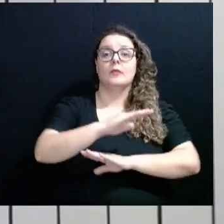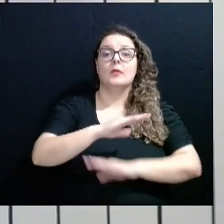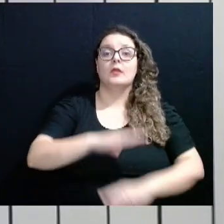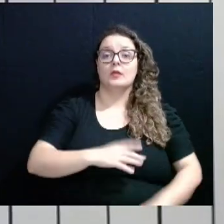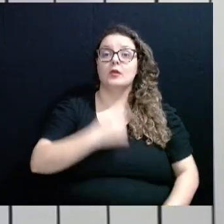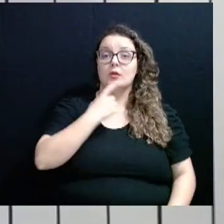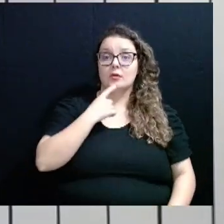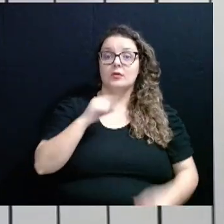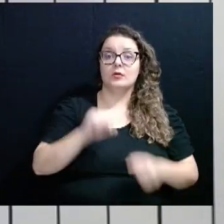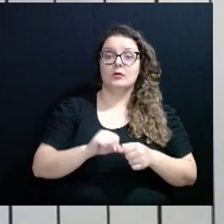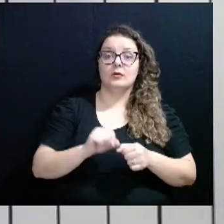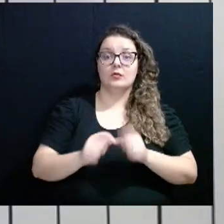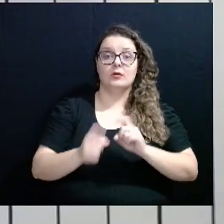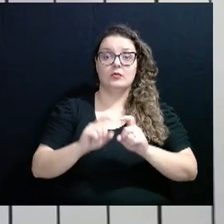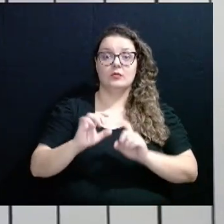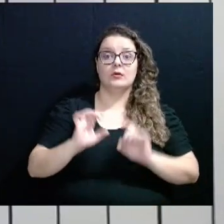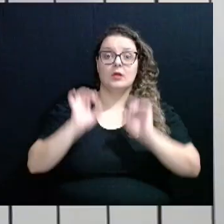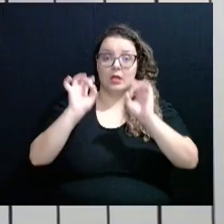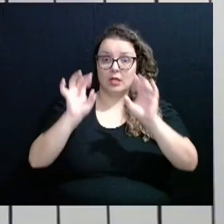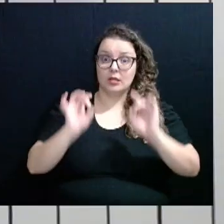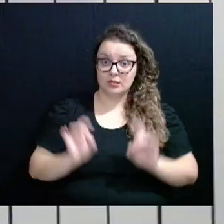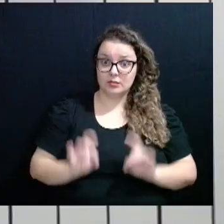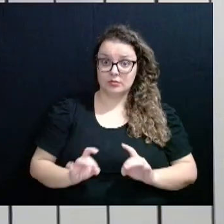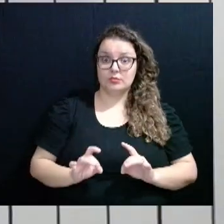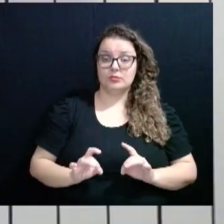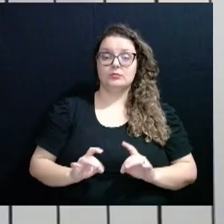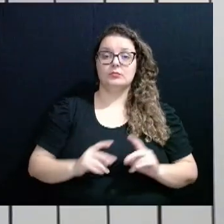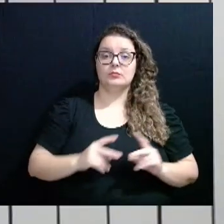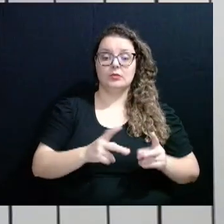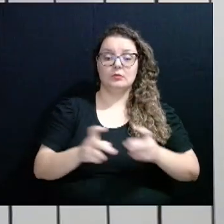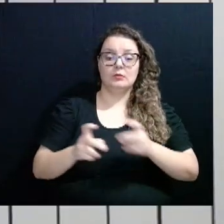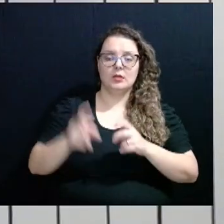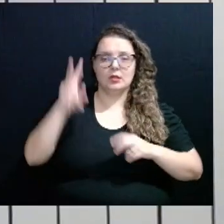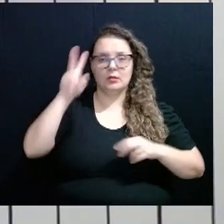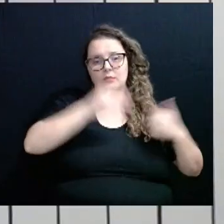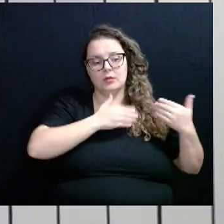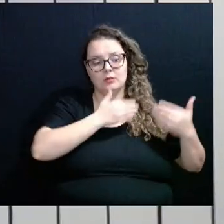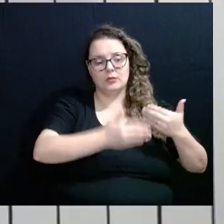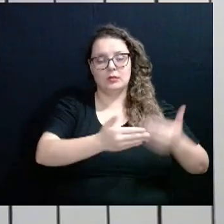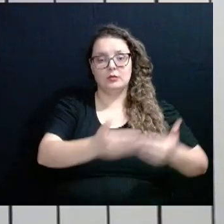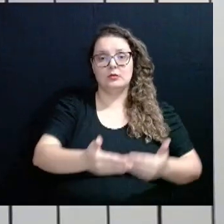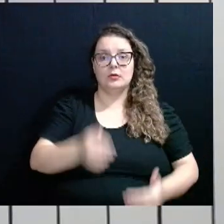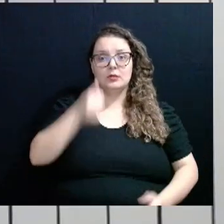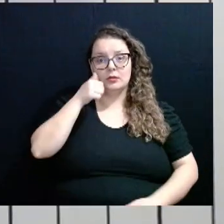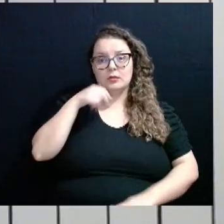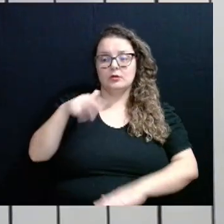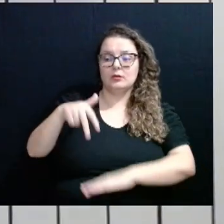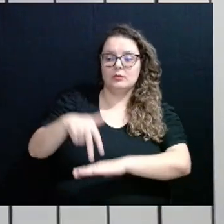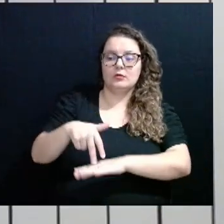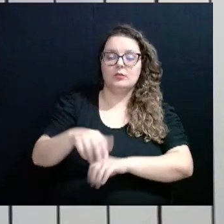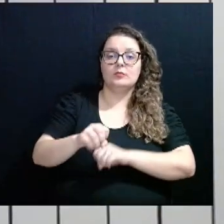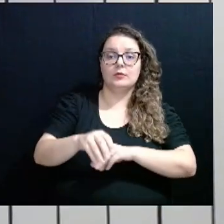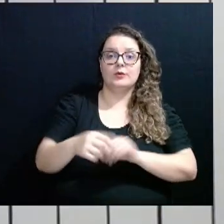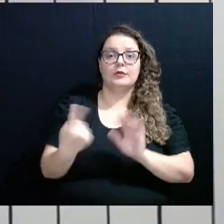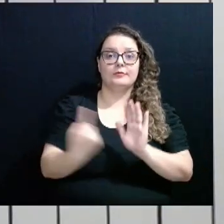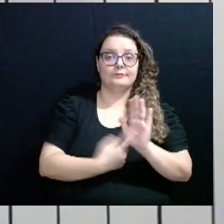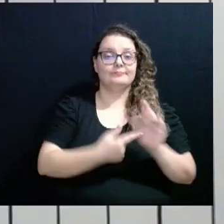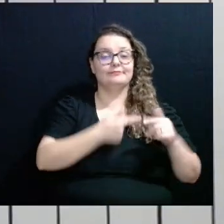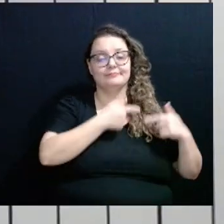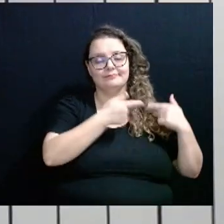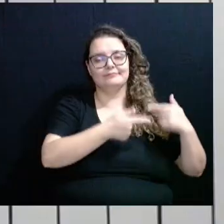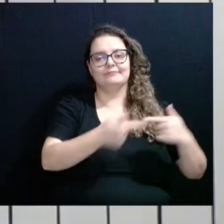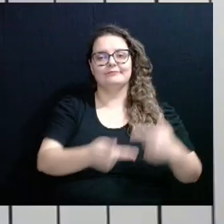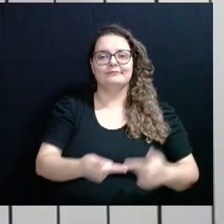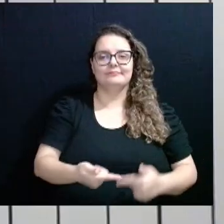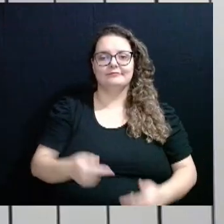cerimônia especial para reconhecer a trajetória de uma educadora que marcou gerações. A Maria Helena